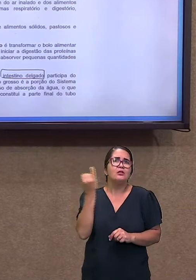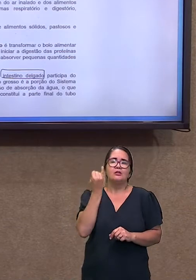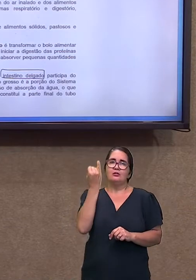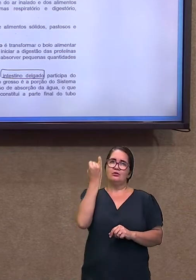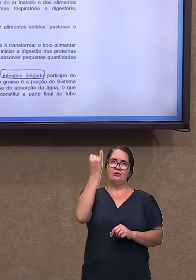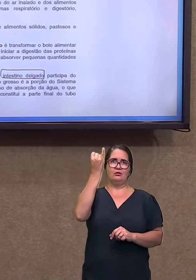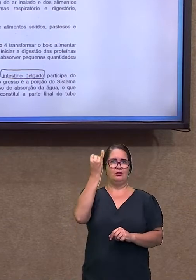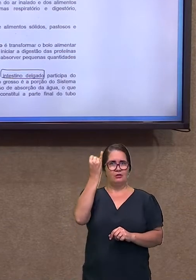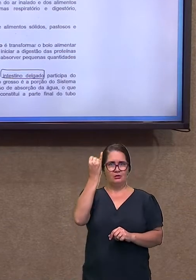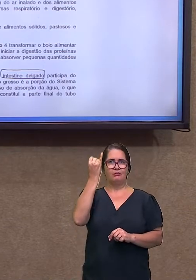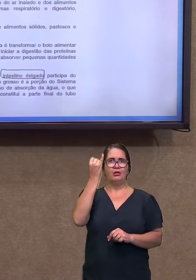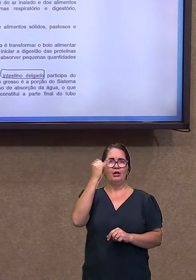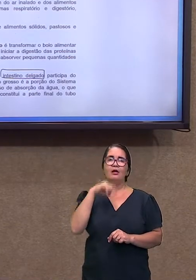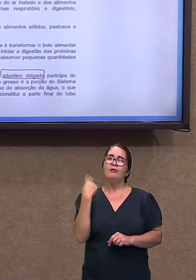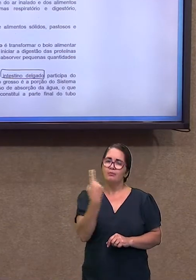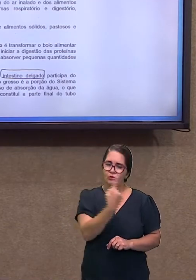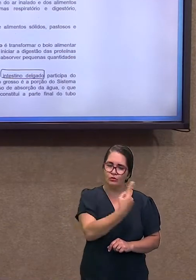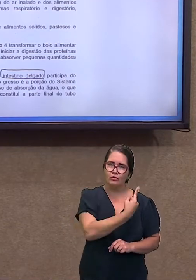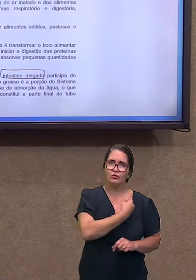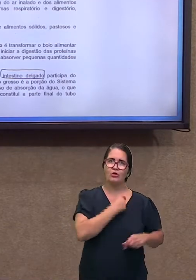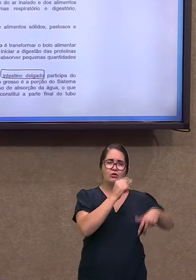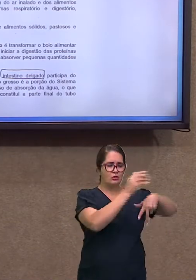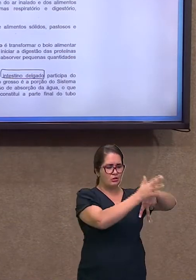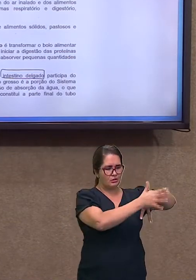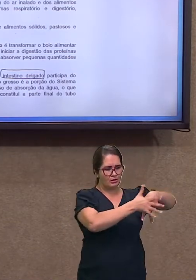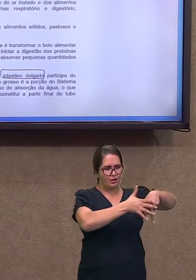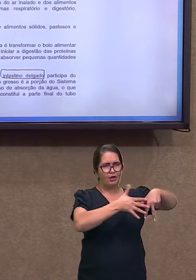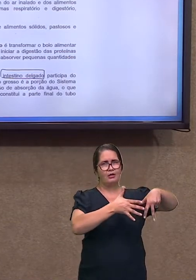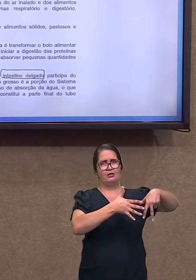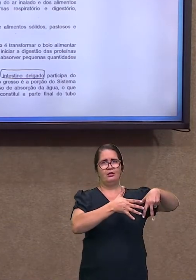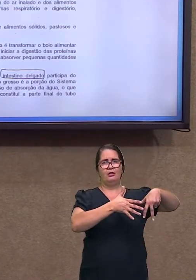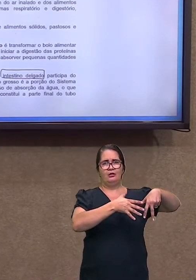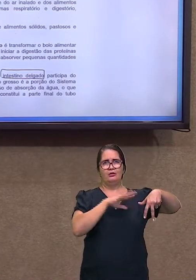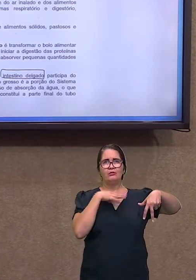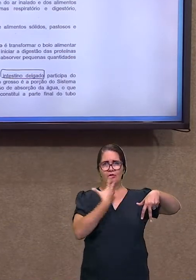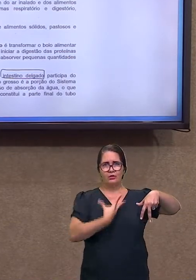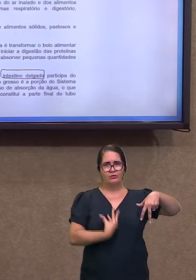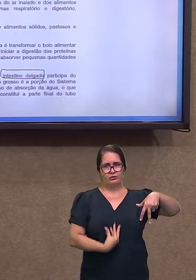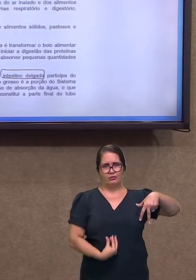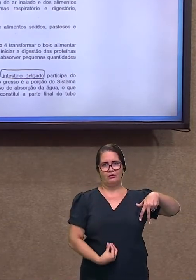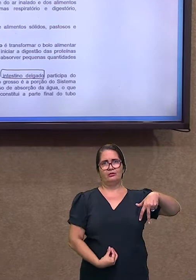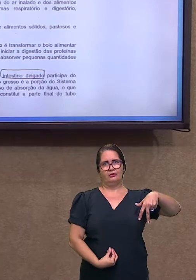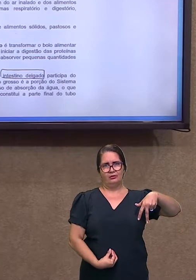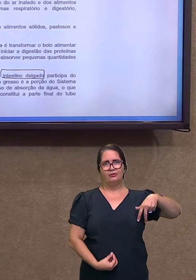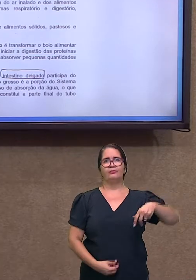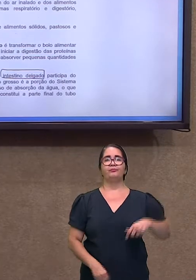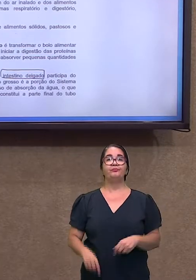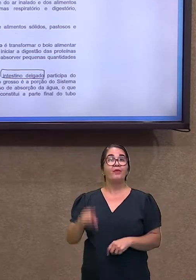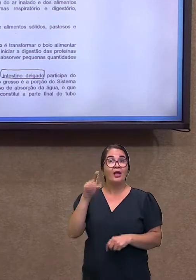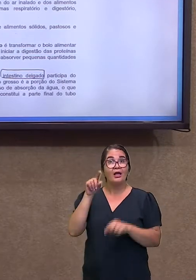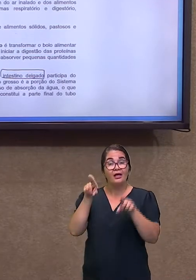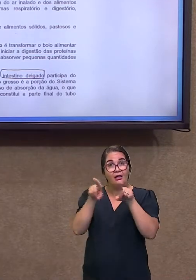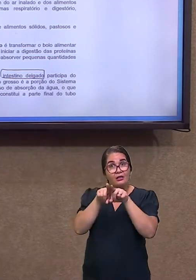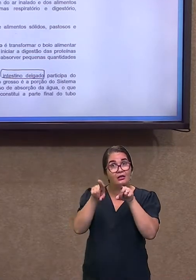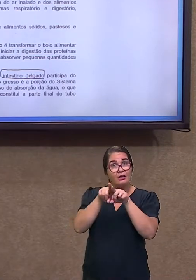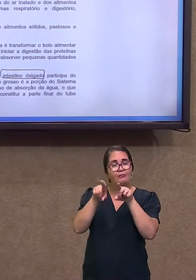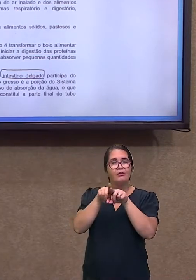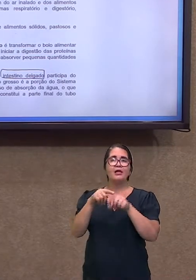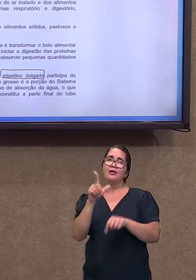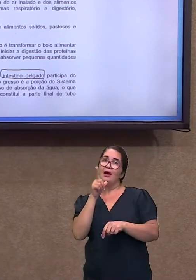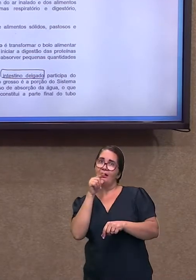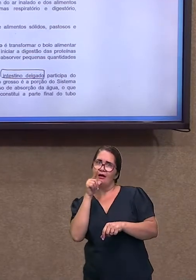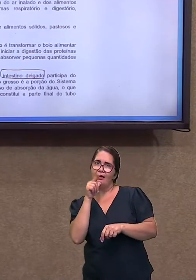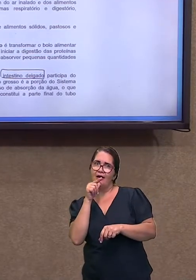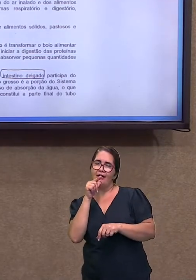a gente consiga fazer esta eliminação de uma forma tranquila. E também ela vai